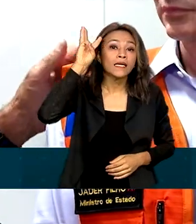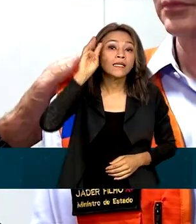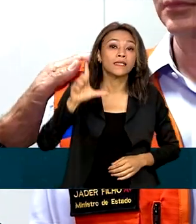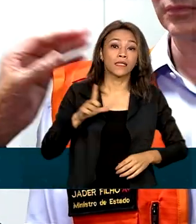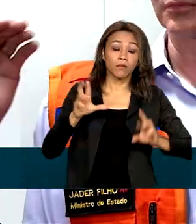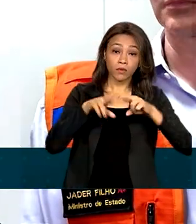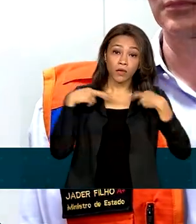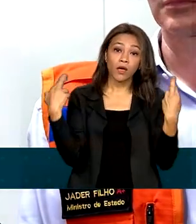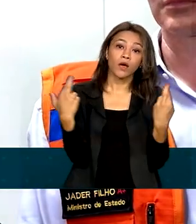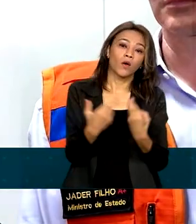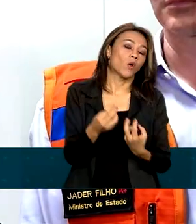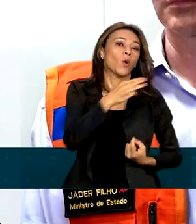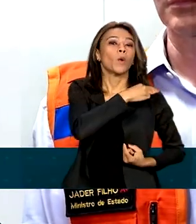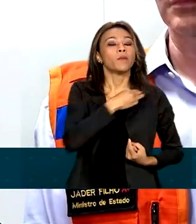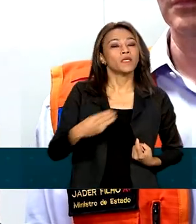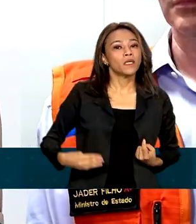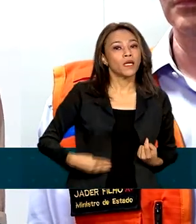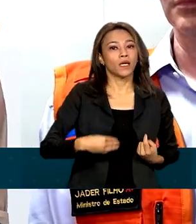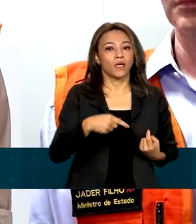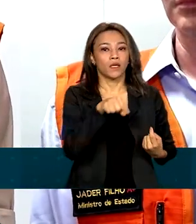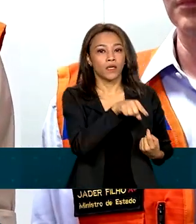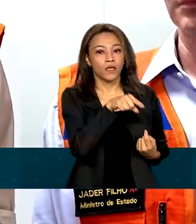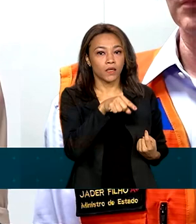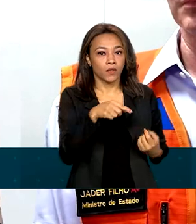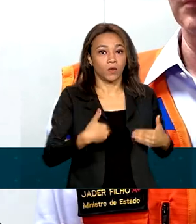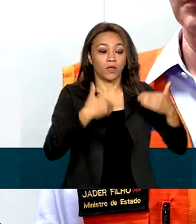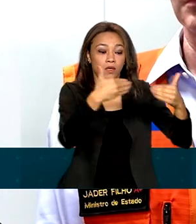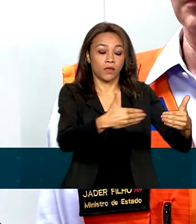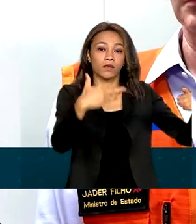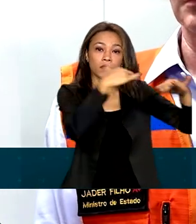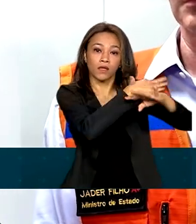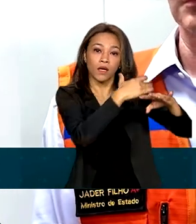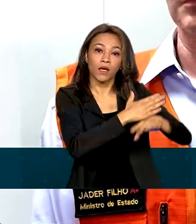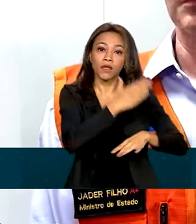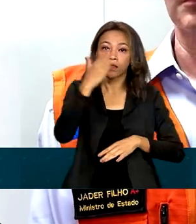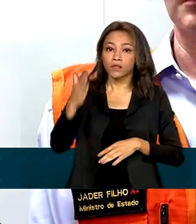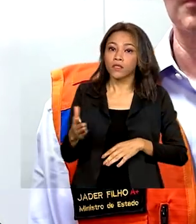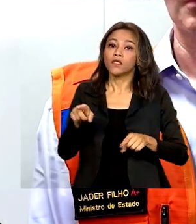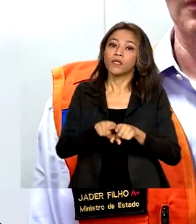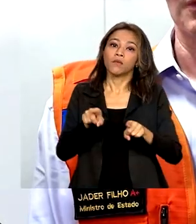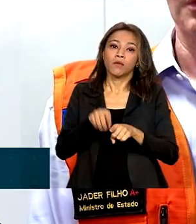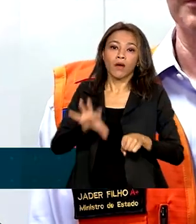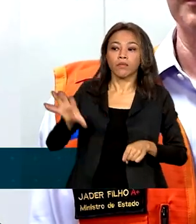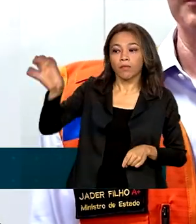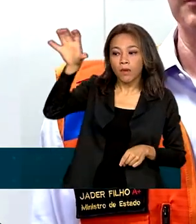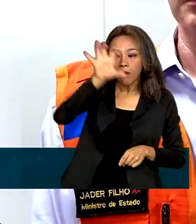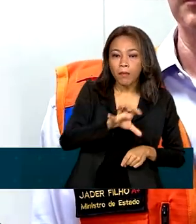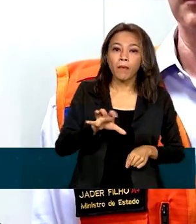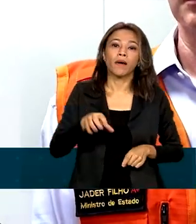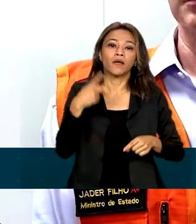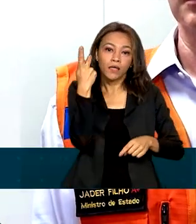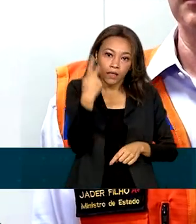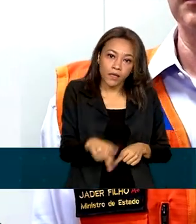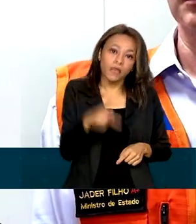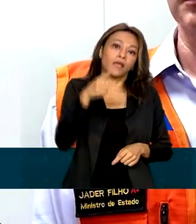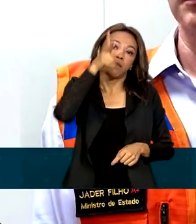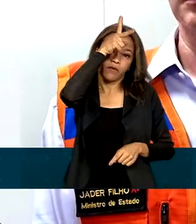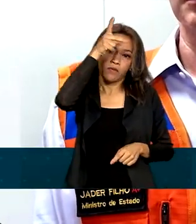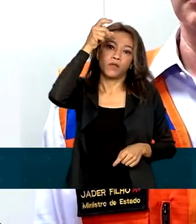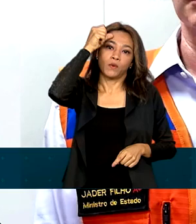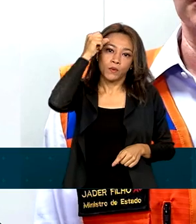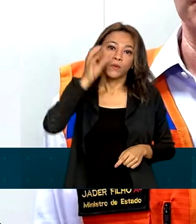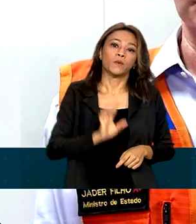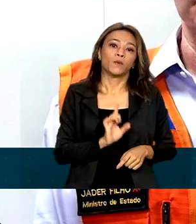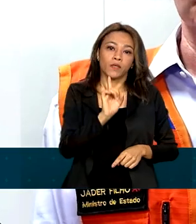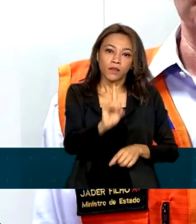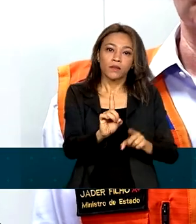das Cidades, Ministério do Desenvolvimento Regional e a Prefeitura de Araraquara, sob liderança do prefeito Edinho,